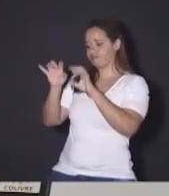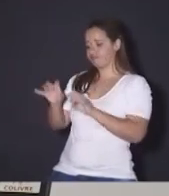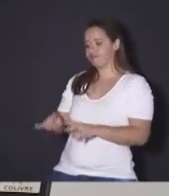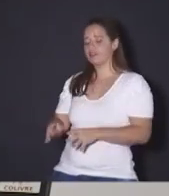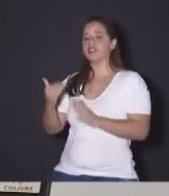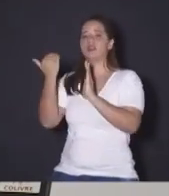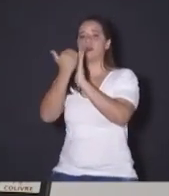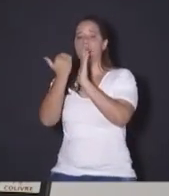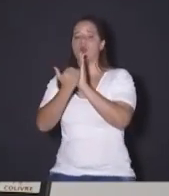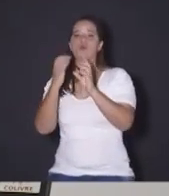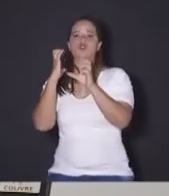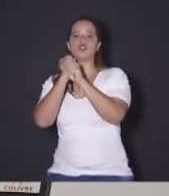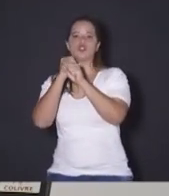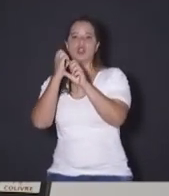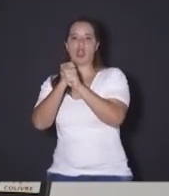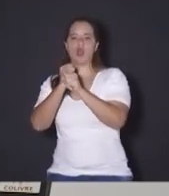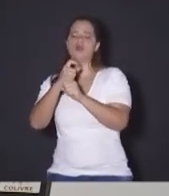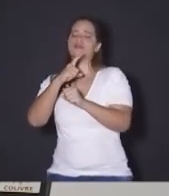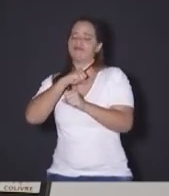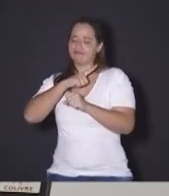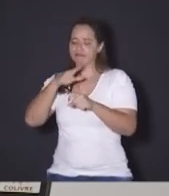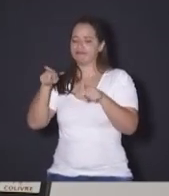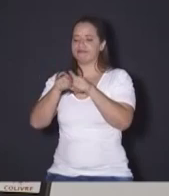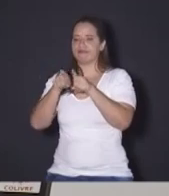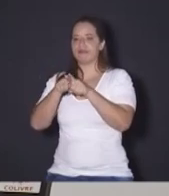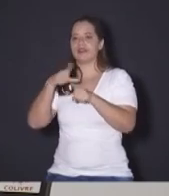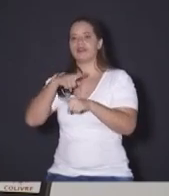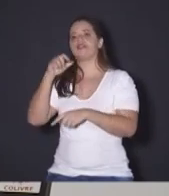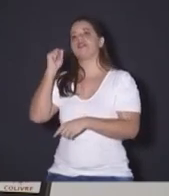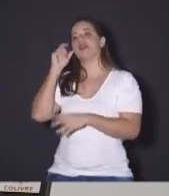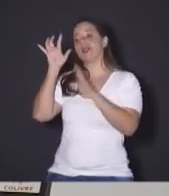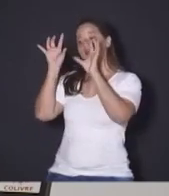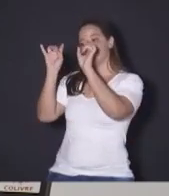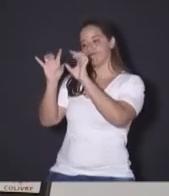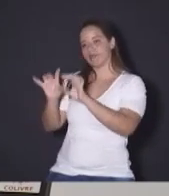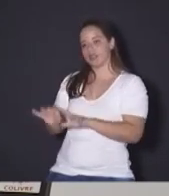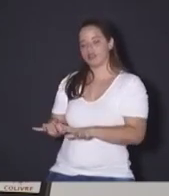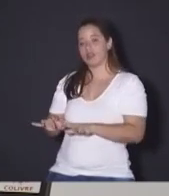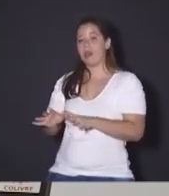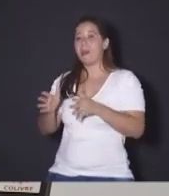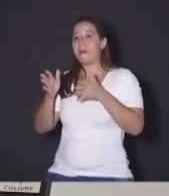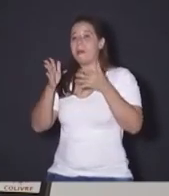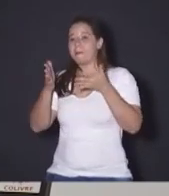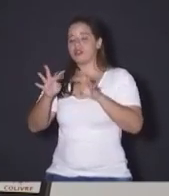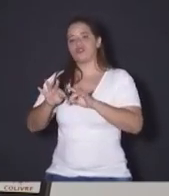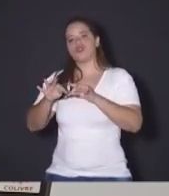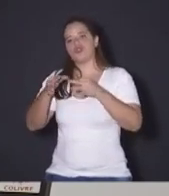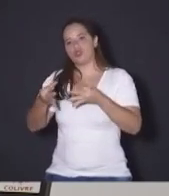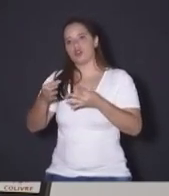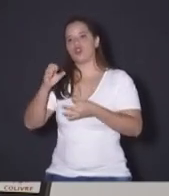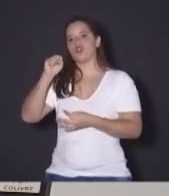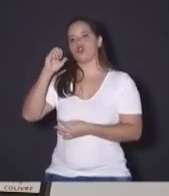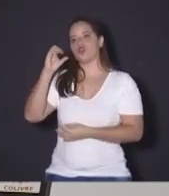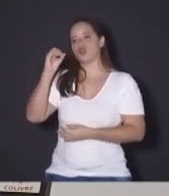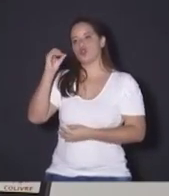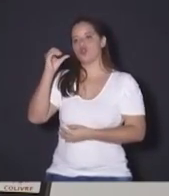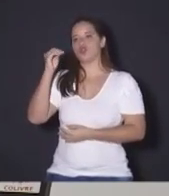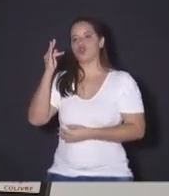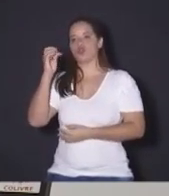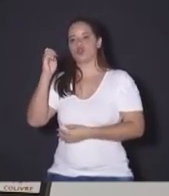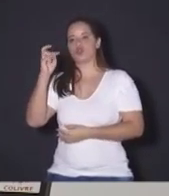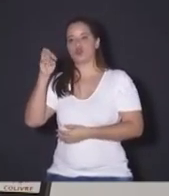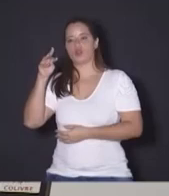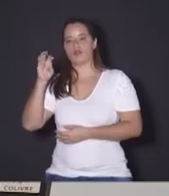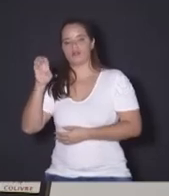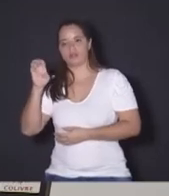cálculo aritmético tem suas peculiaridades mas eles são simplesmente software é importante lembrar